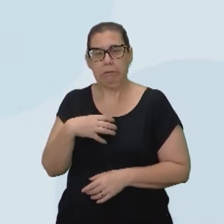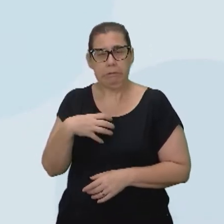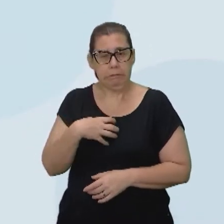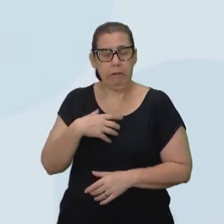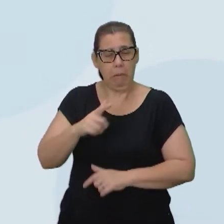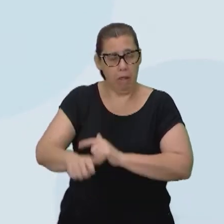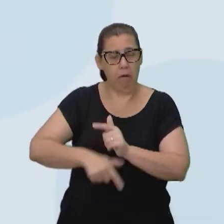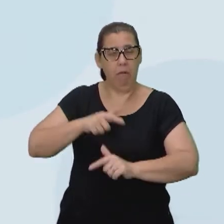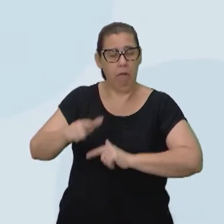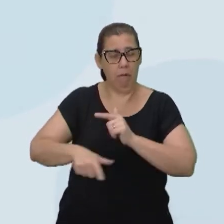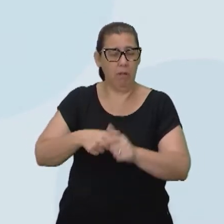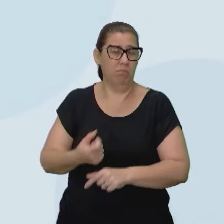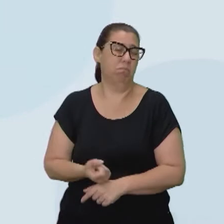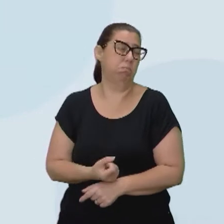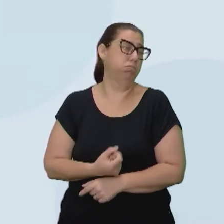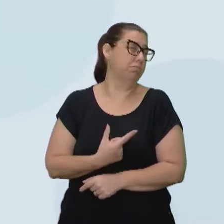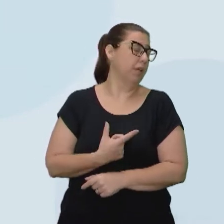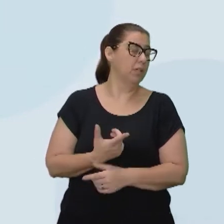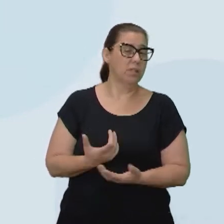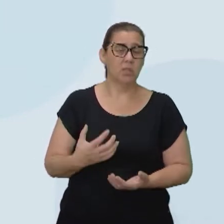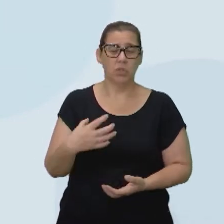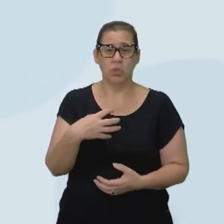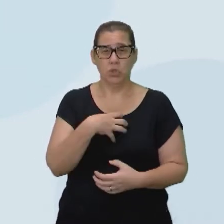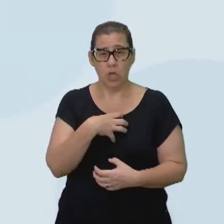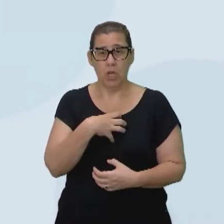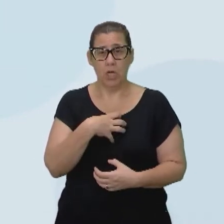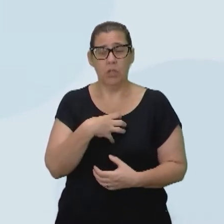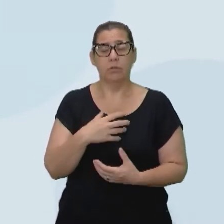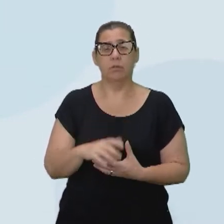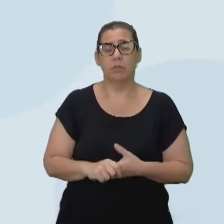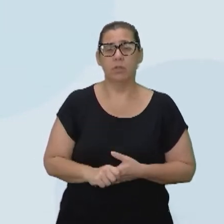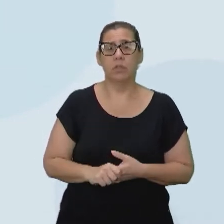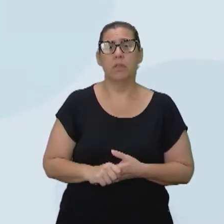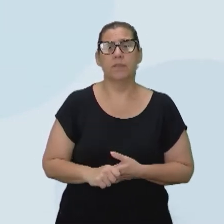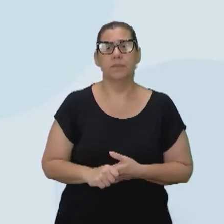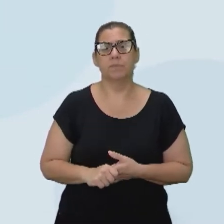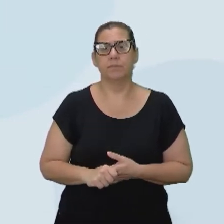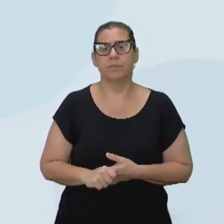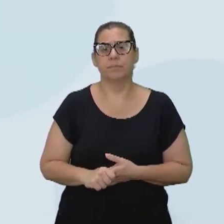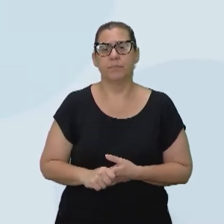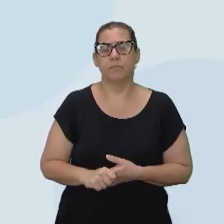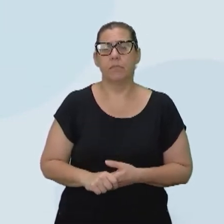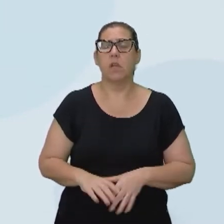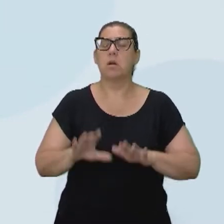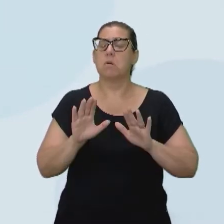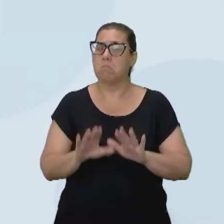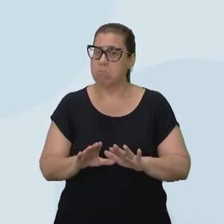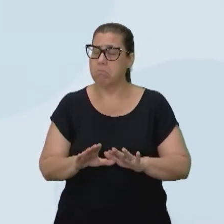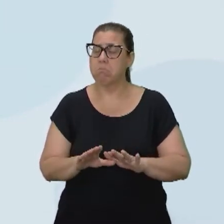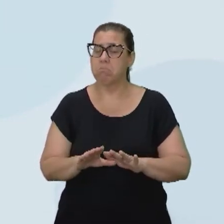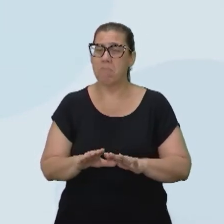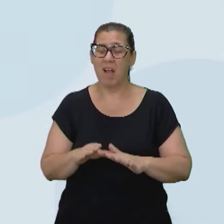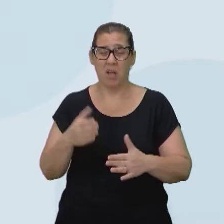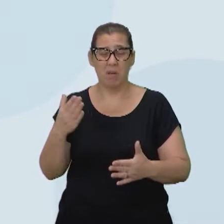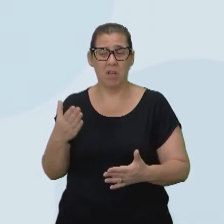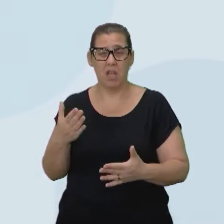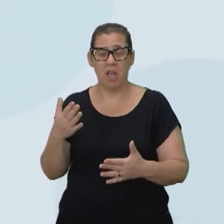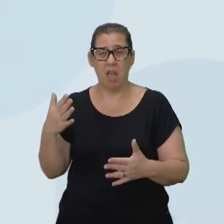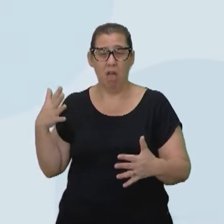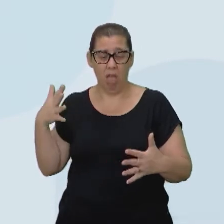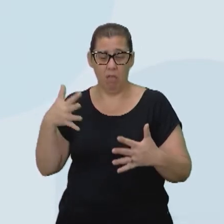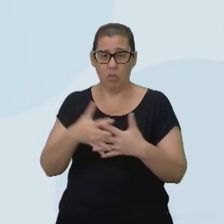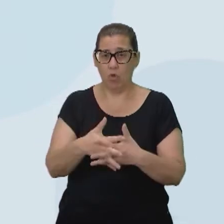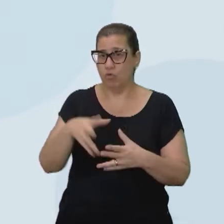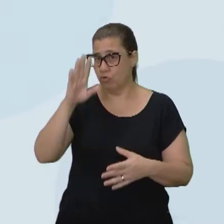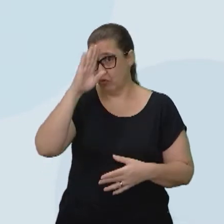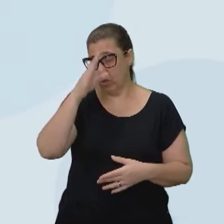si mesmo. Isso tem a ver com a sua subjetividade, tá certo? Um fator que interferiu decisivamente na relação entre